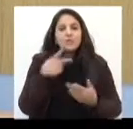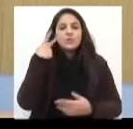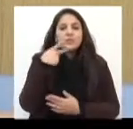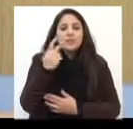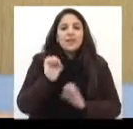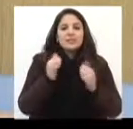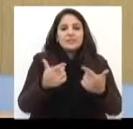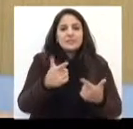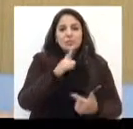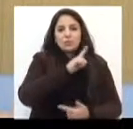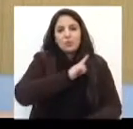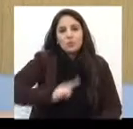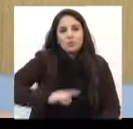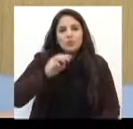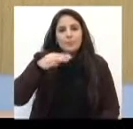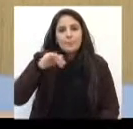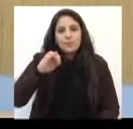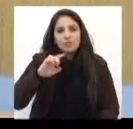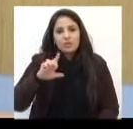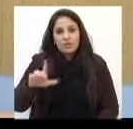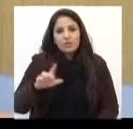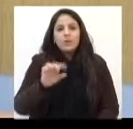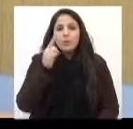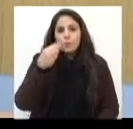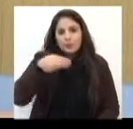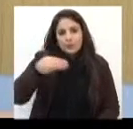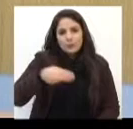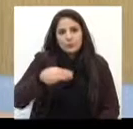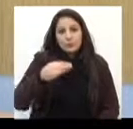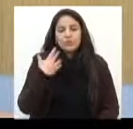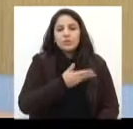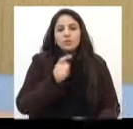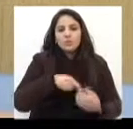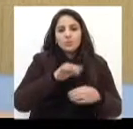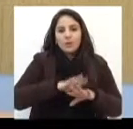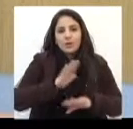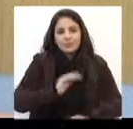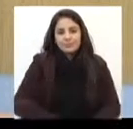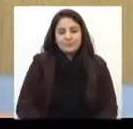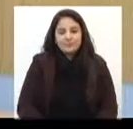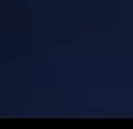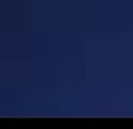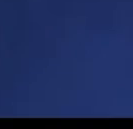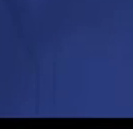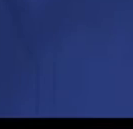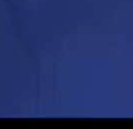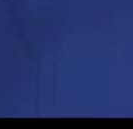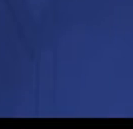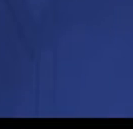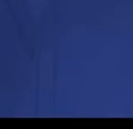as ações do governo interino de Michel Temer. É um minuto só, a gente já volta.